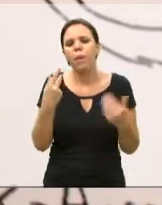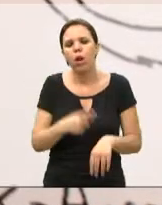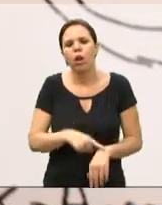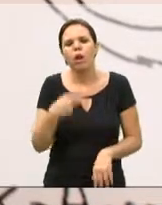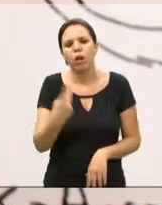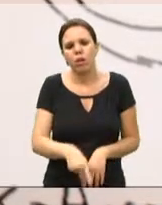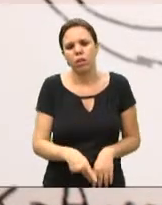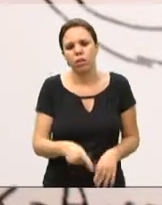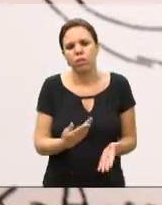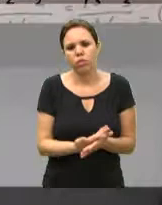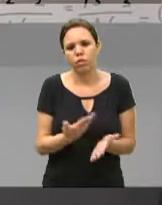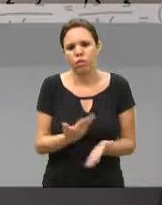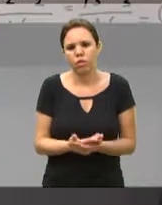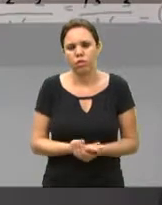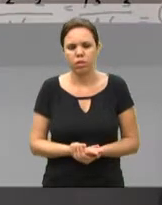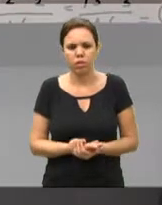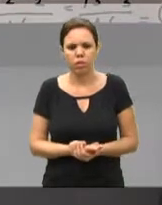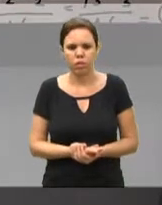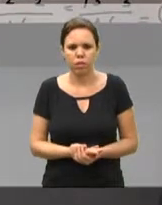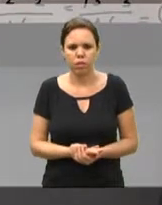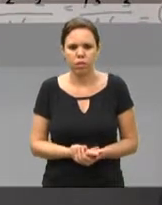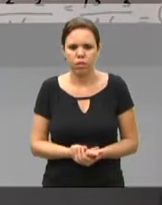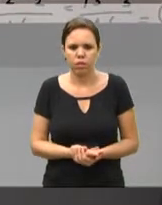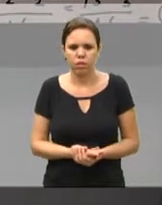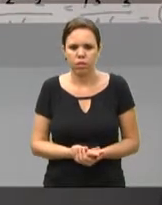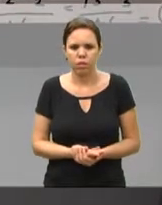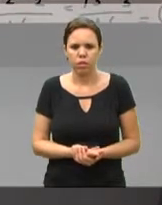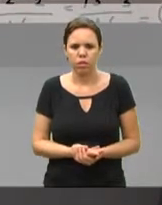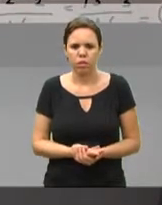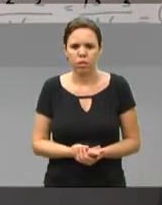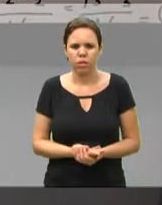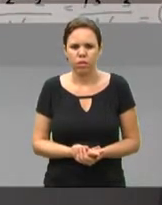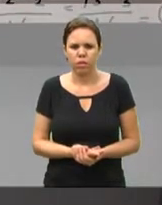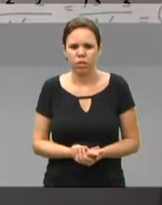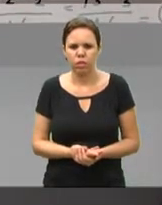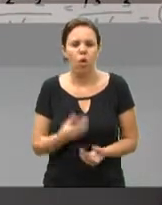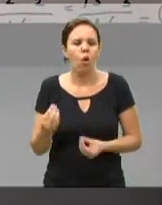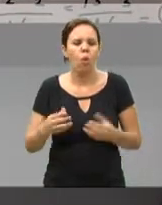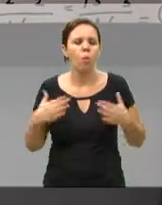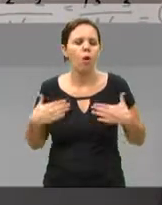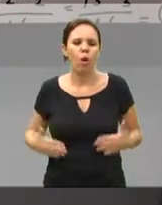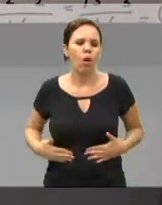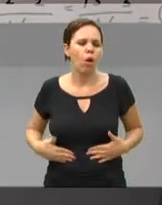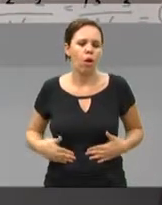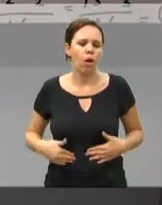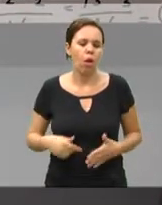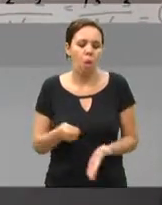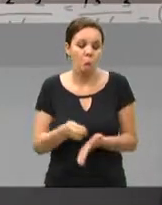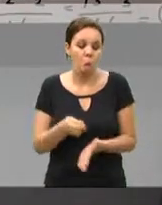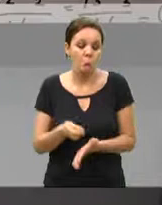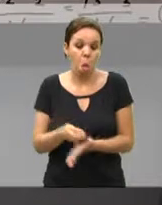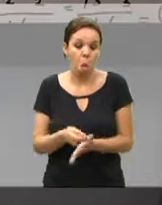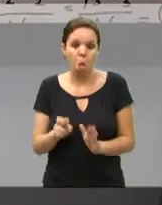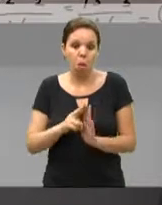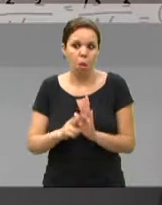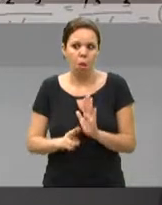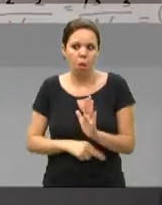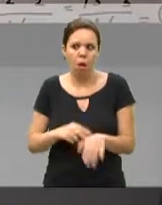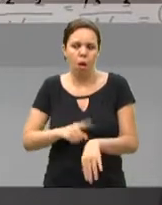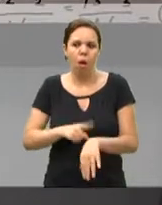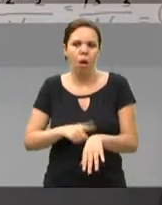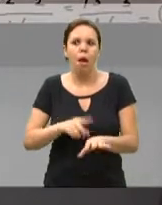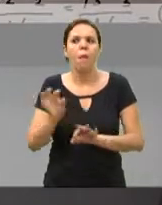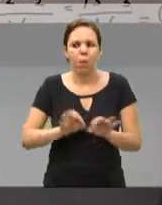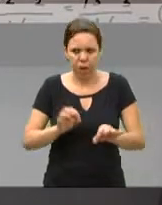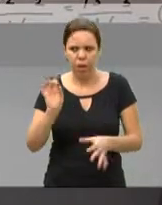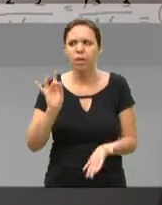horário para ele estudar. Mas é uma coisa que somente ele pode saber. Então não tem uma regra, né? Ele tem que se adaptar. Ele tem que realmente se